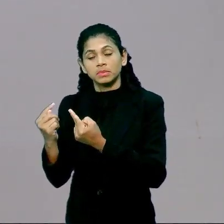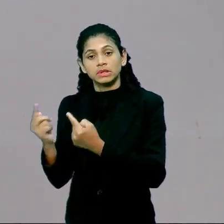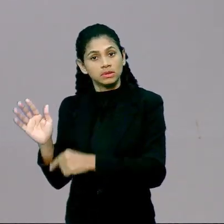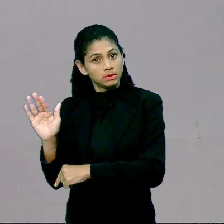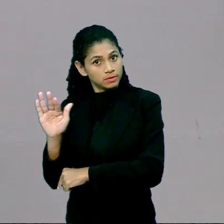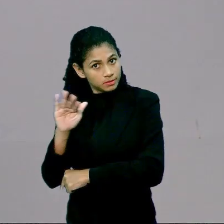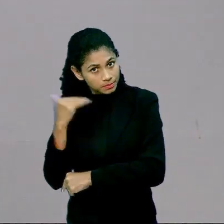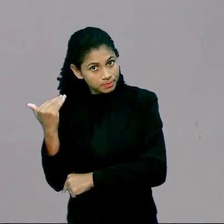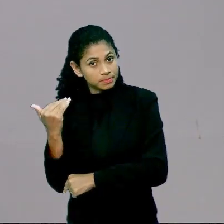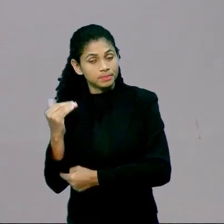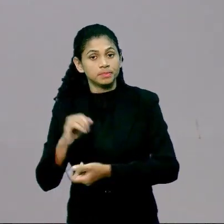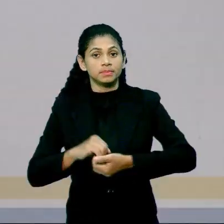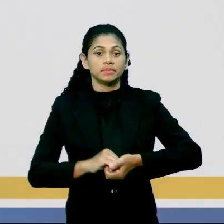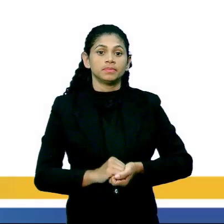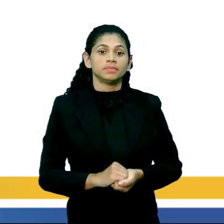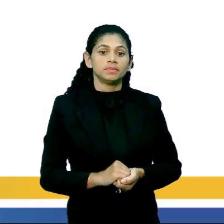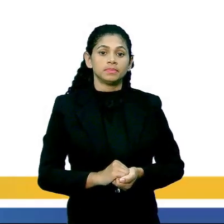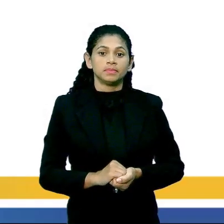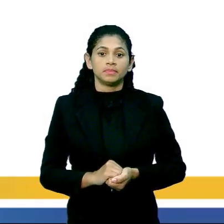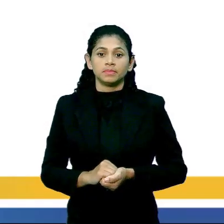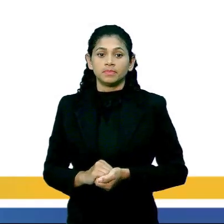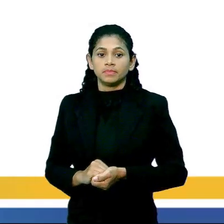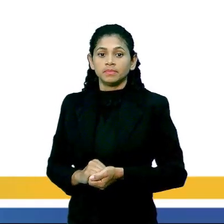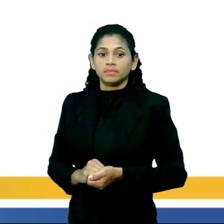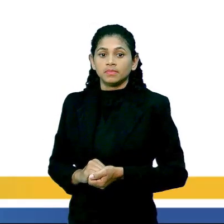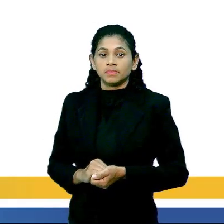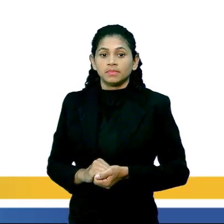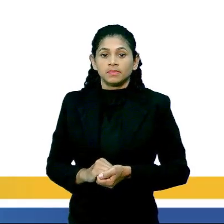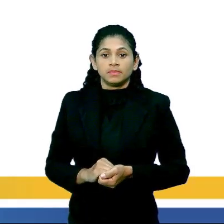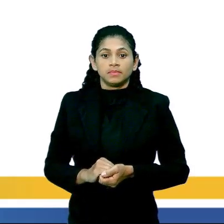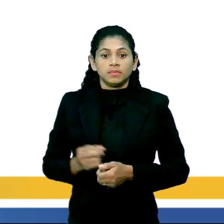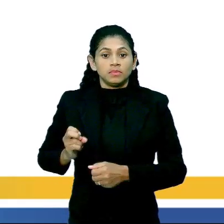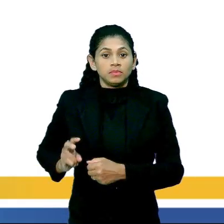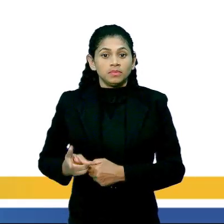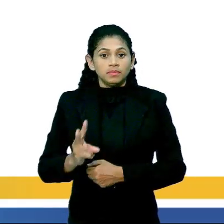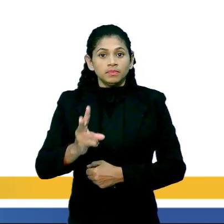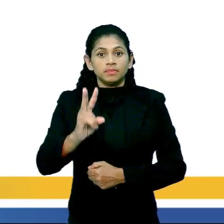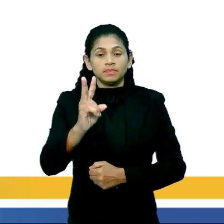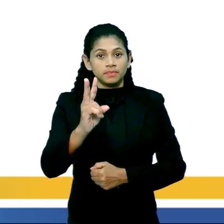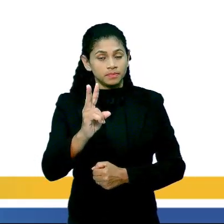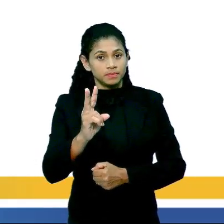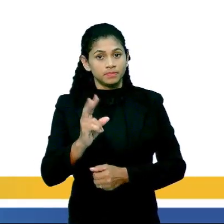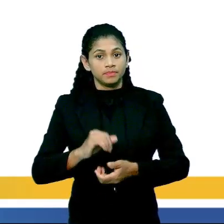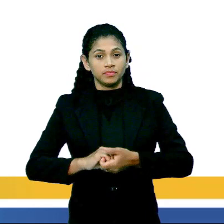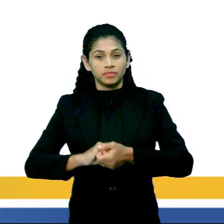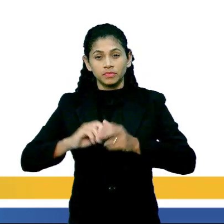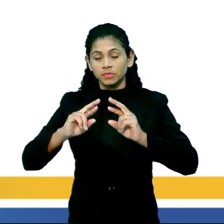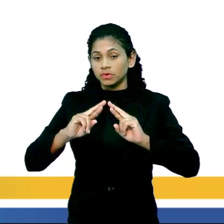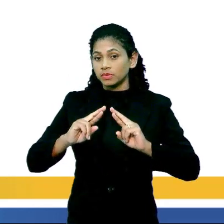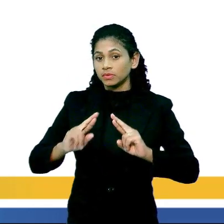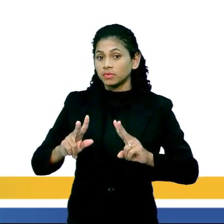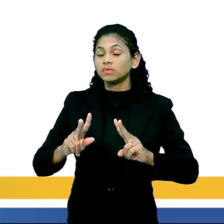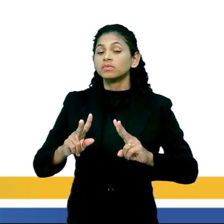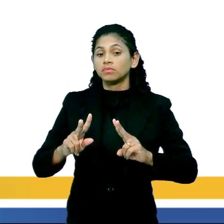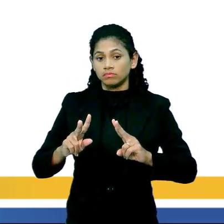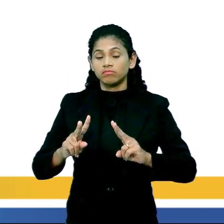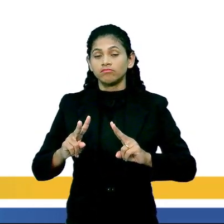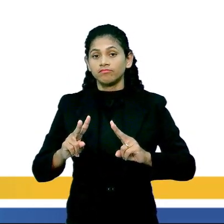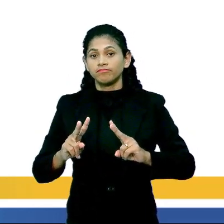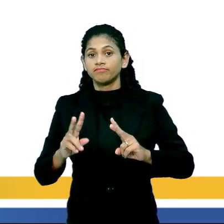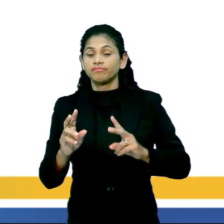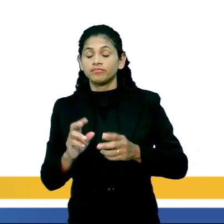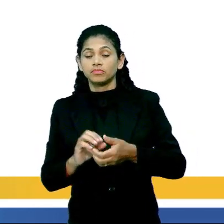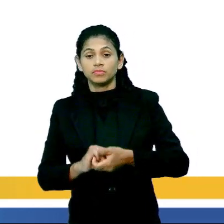Tranquilo? Compreendido? Definido? A gente avança mais um pouquinho porque a gente vai começar a diferir tanto o aspecto das